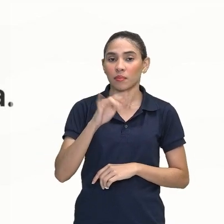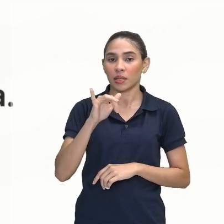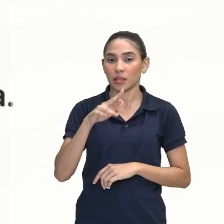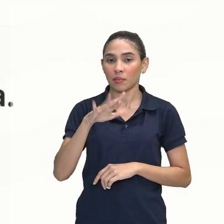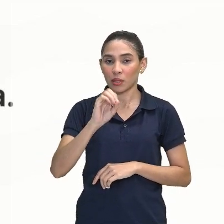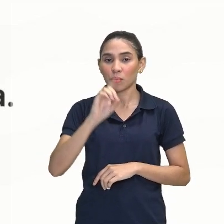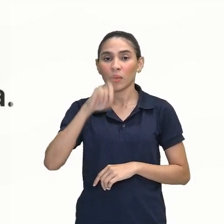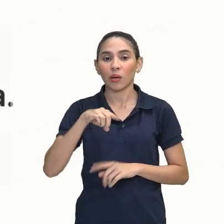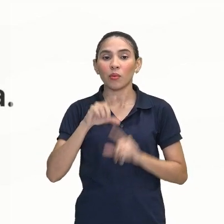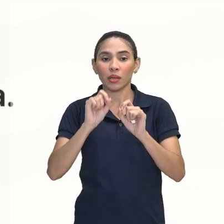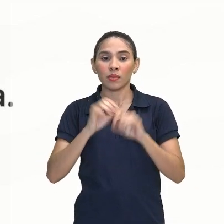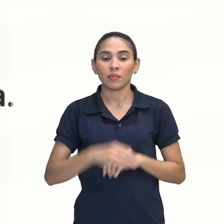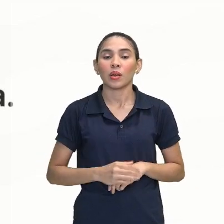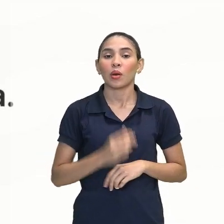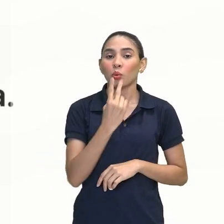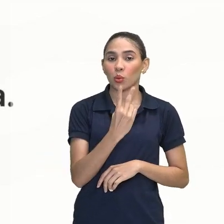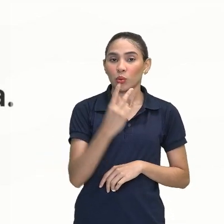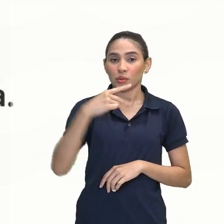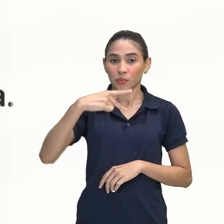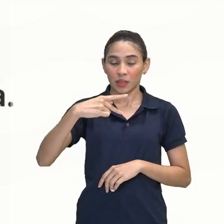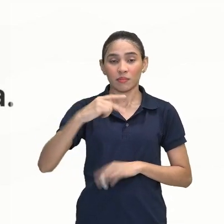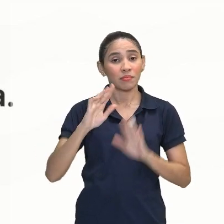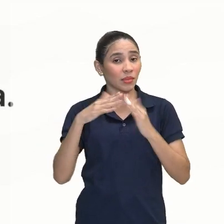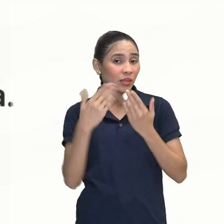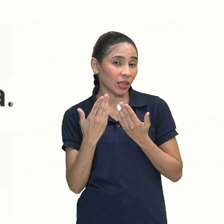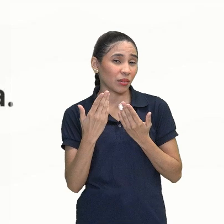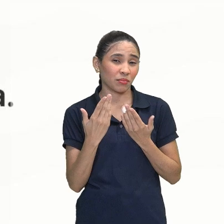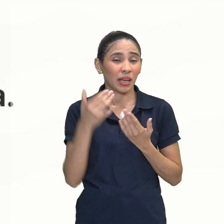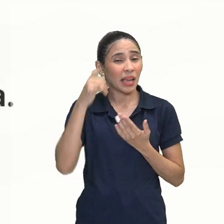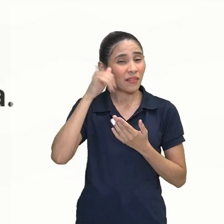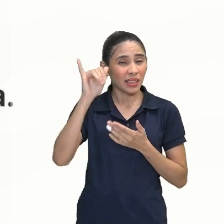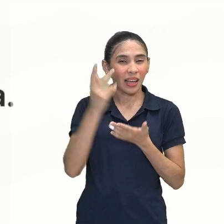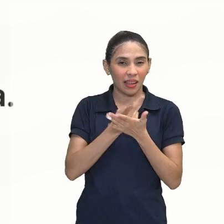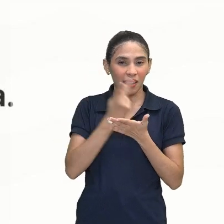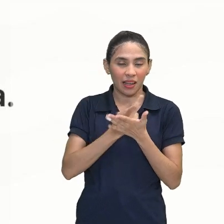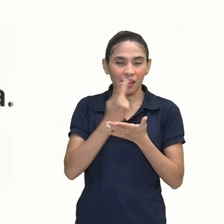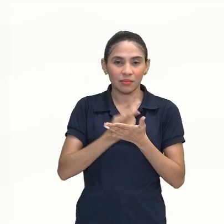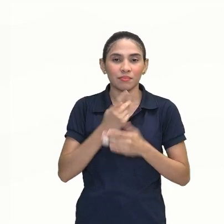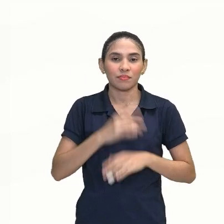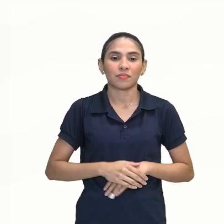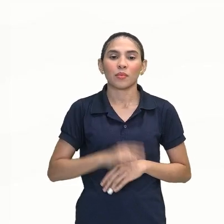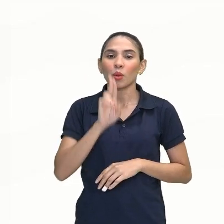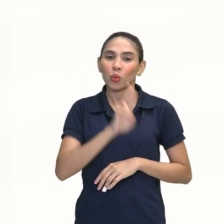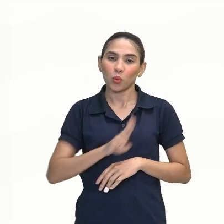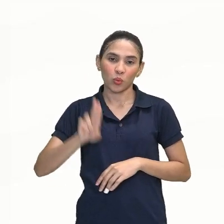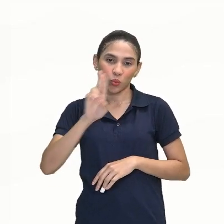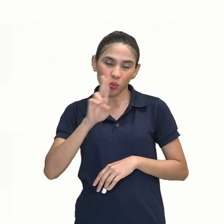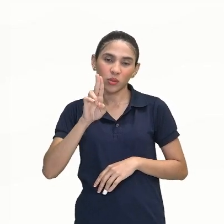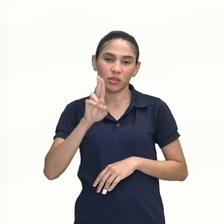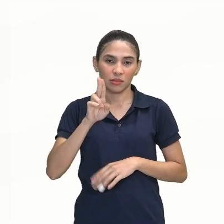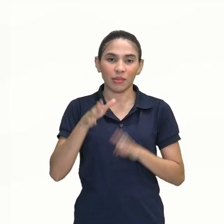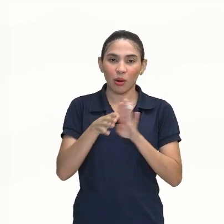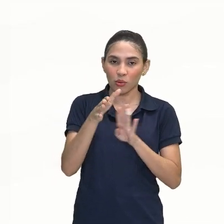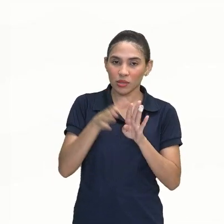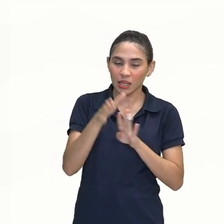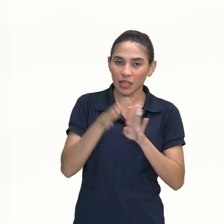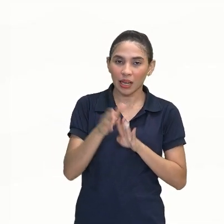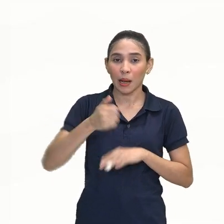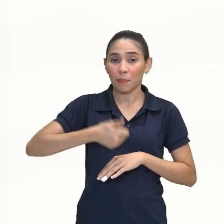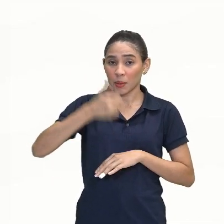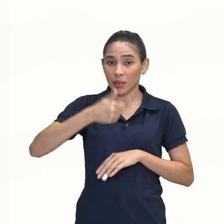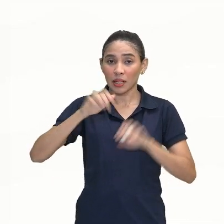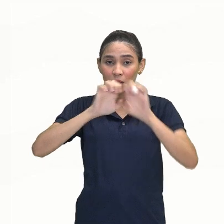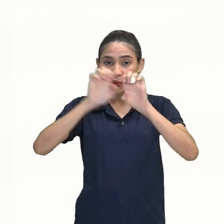pelo 2P. Então, para que vocês não confundam, tá bom? Aconselho utilizar esta